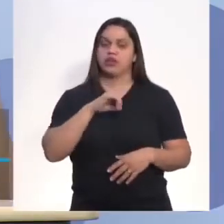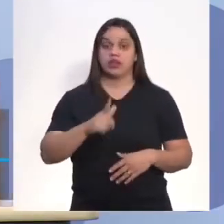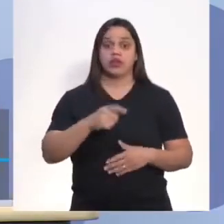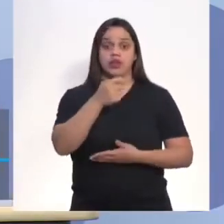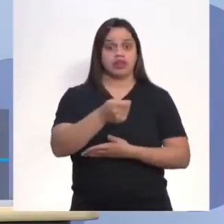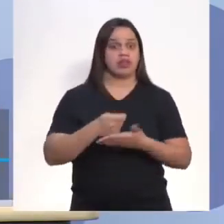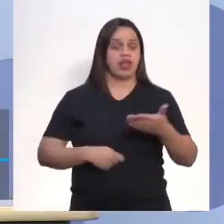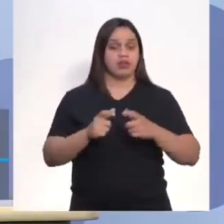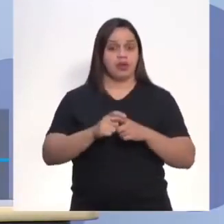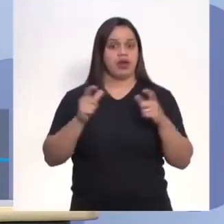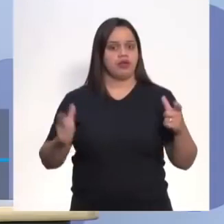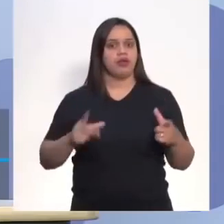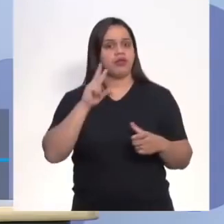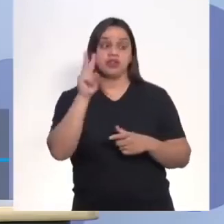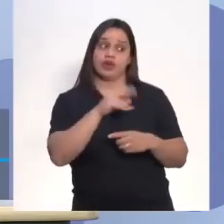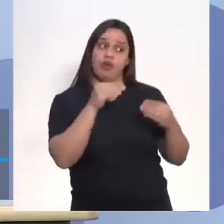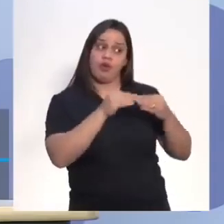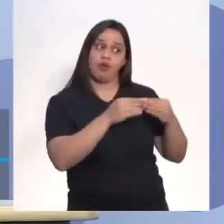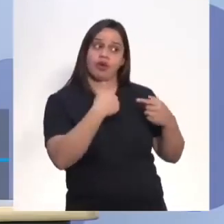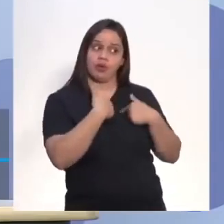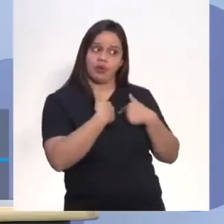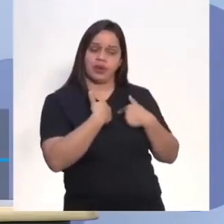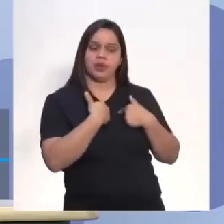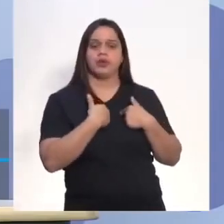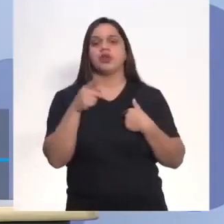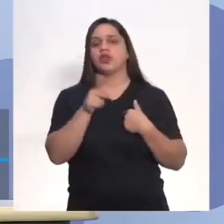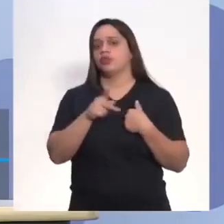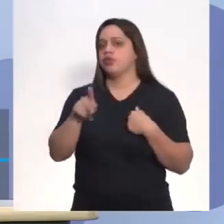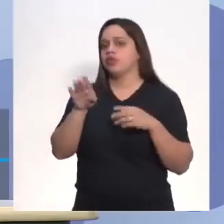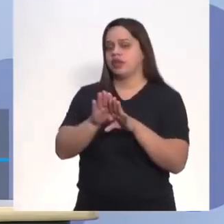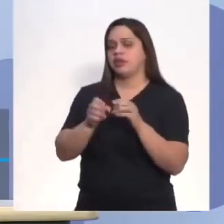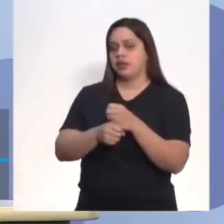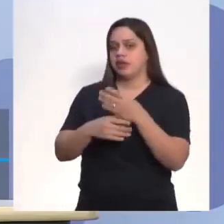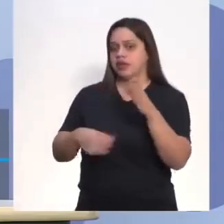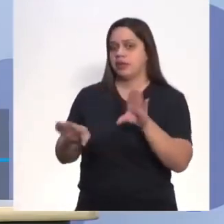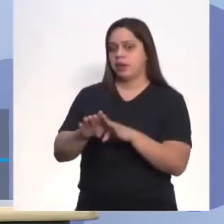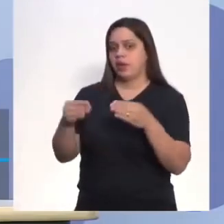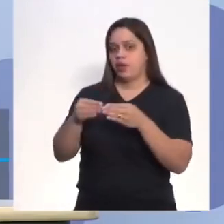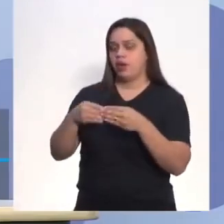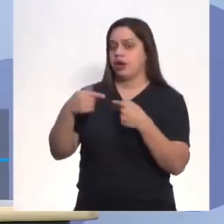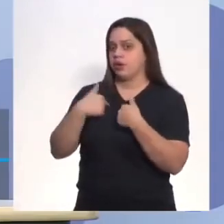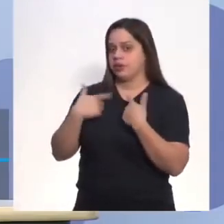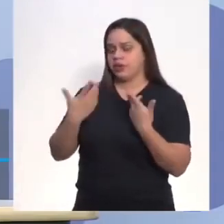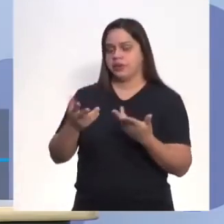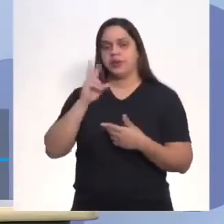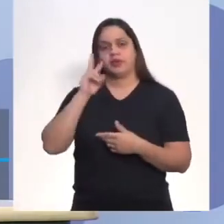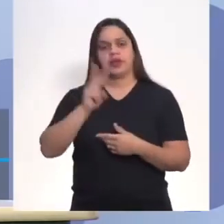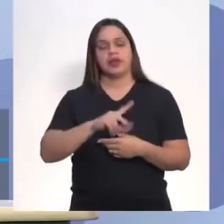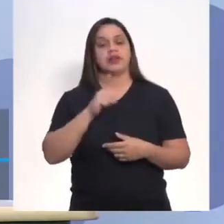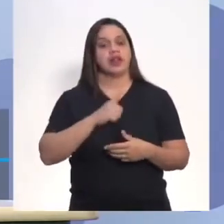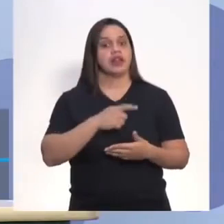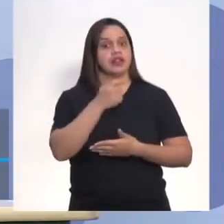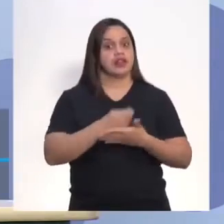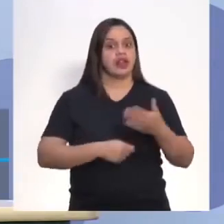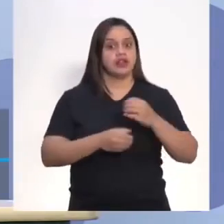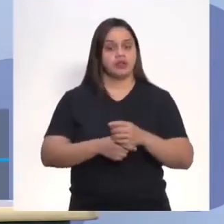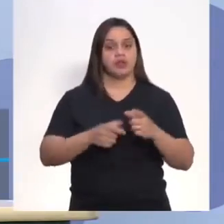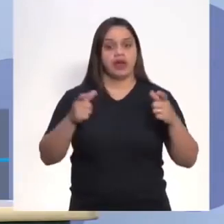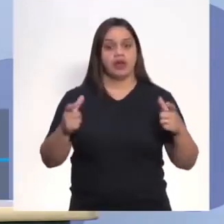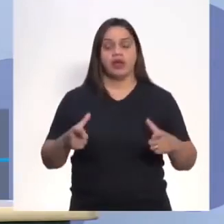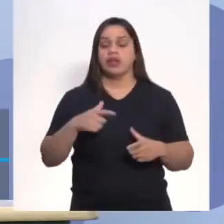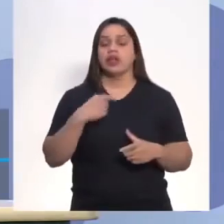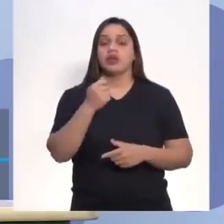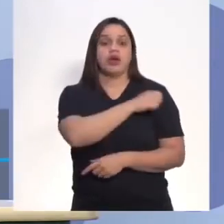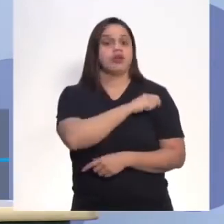textos maiores. Vamos ver se você concorda comigo, Dani, os professores também que estão aí no chat. São textos maiores e os alunos às vezes têm